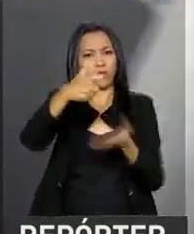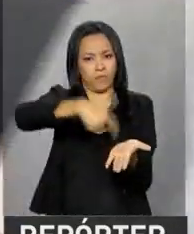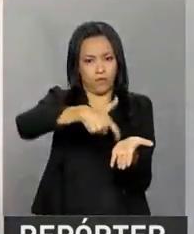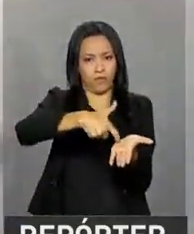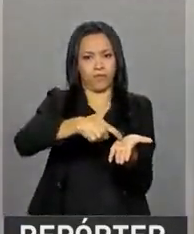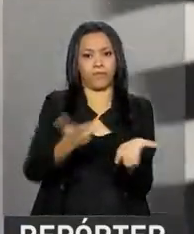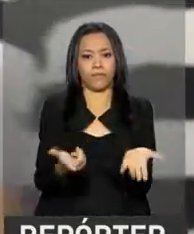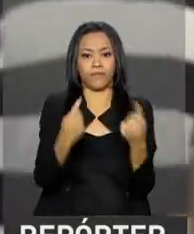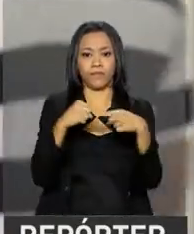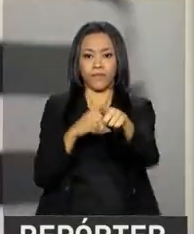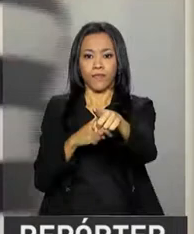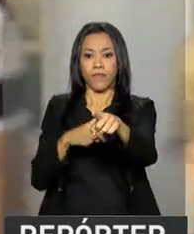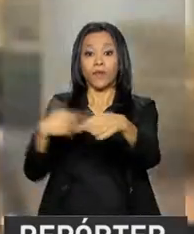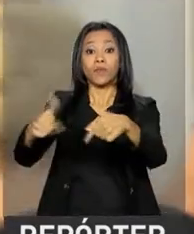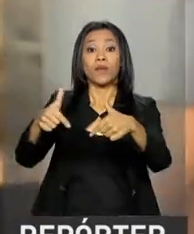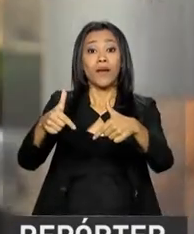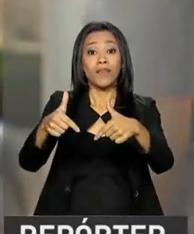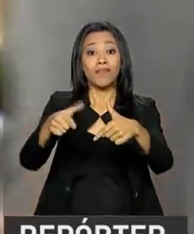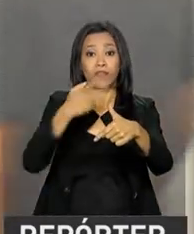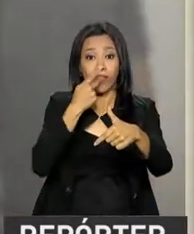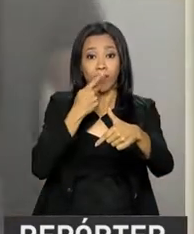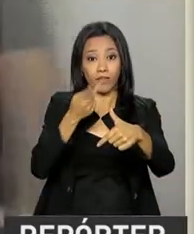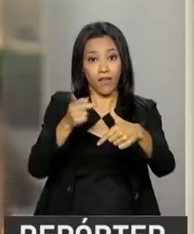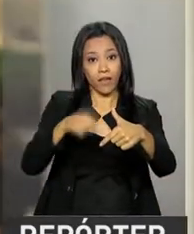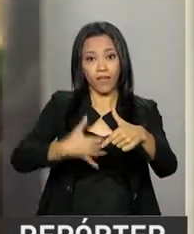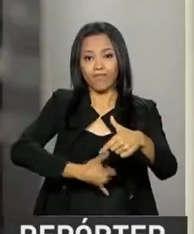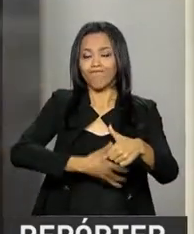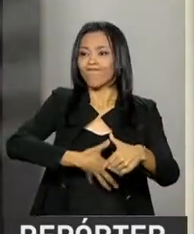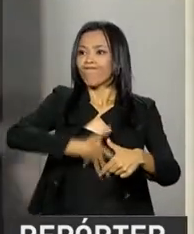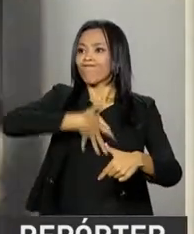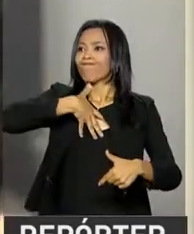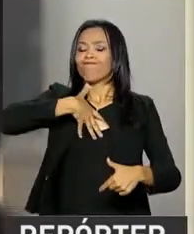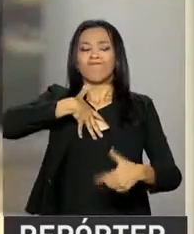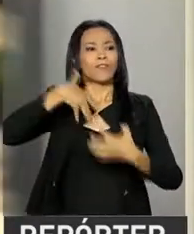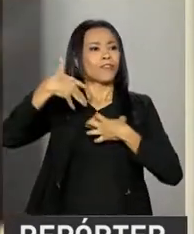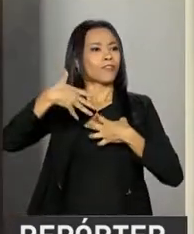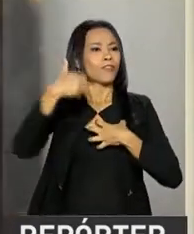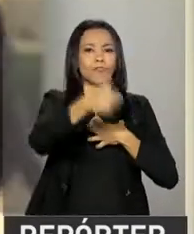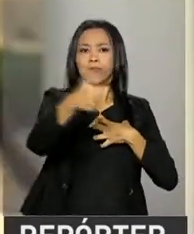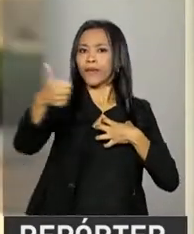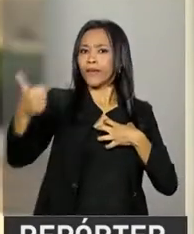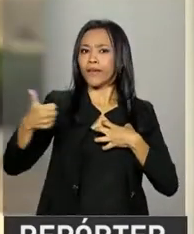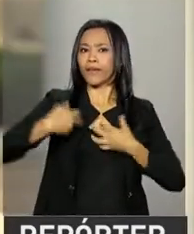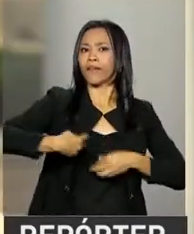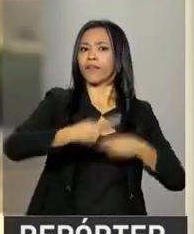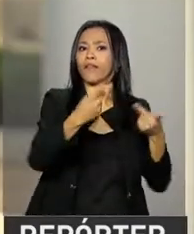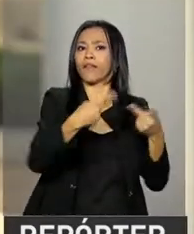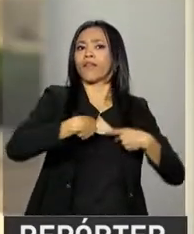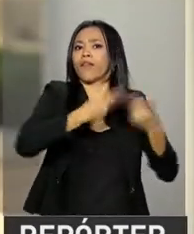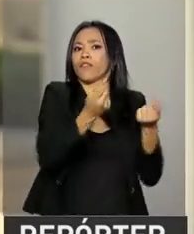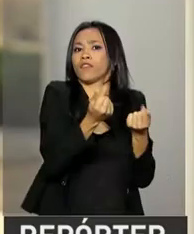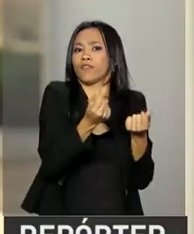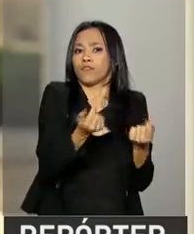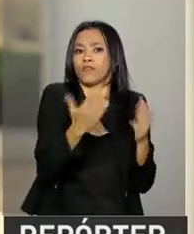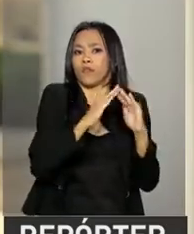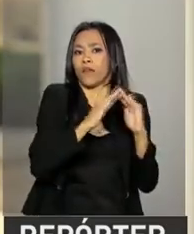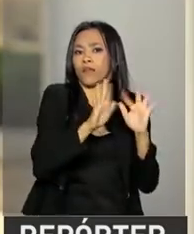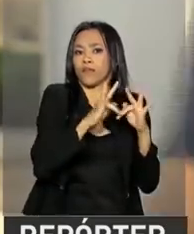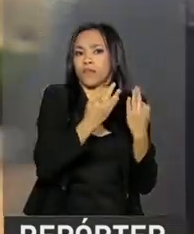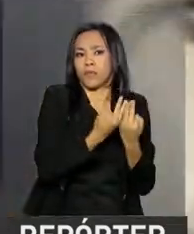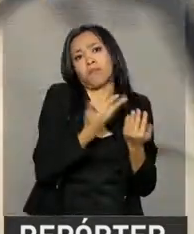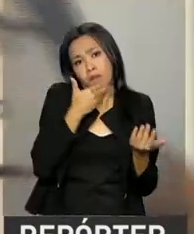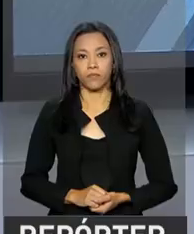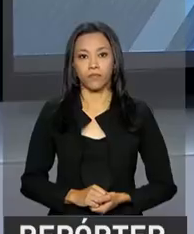é é o que dá u autoestima next e levar o sustento pra casa pra melhorar as